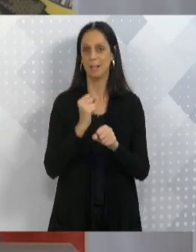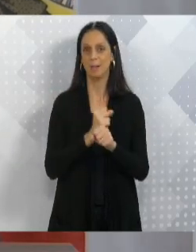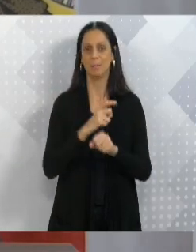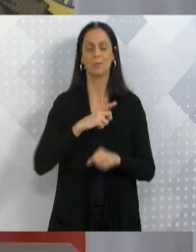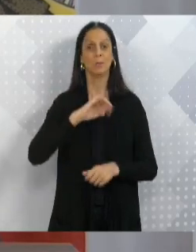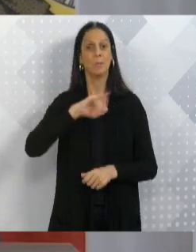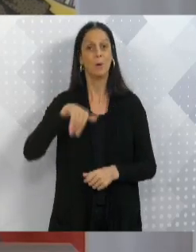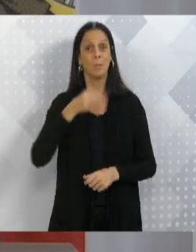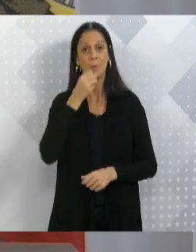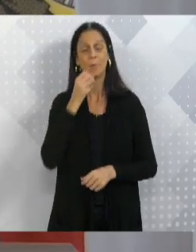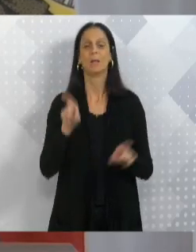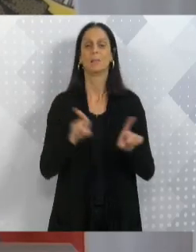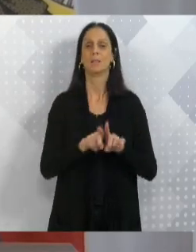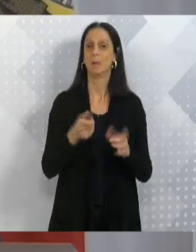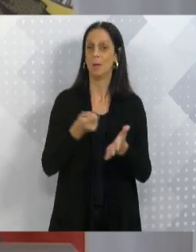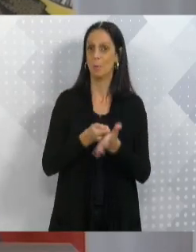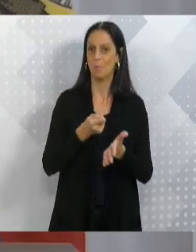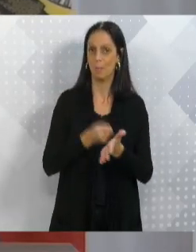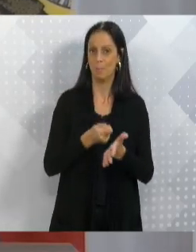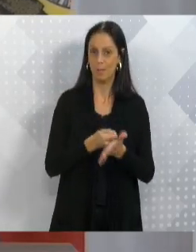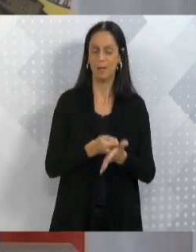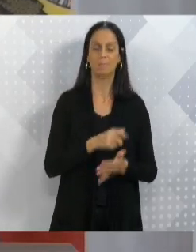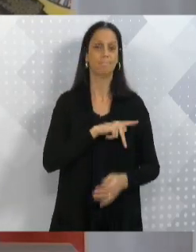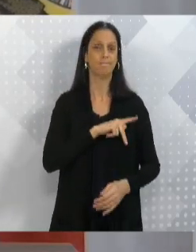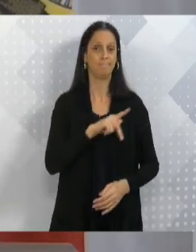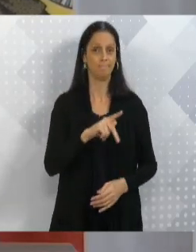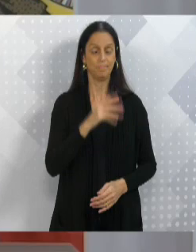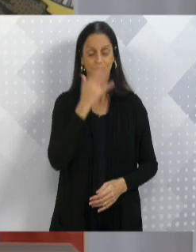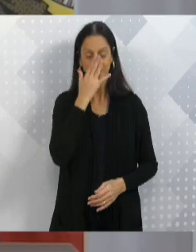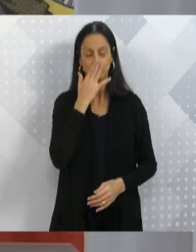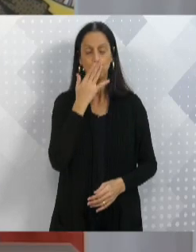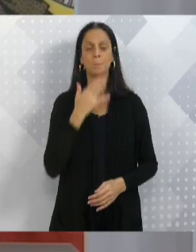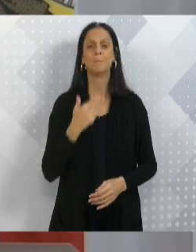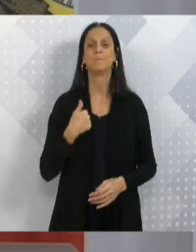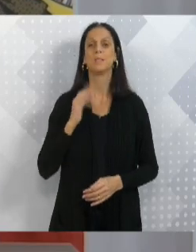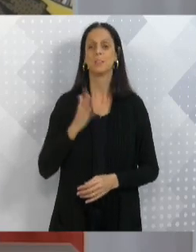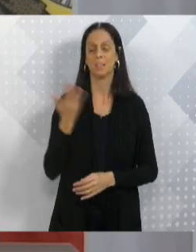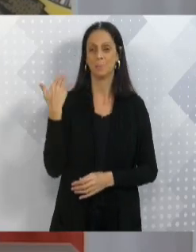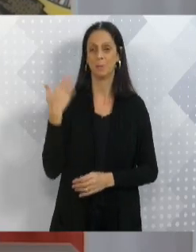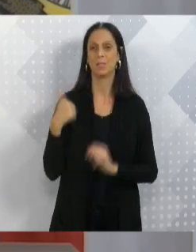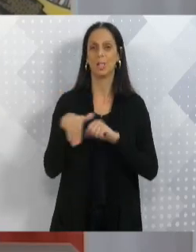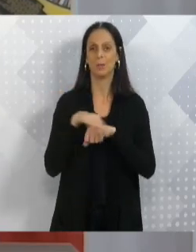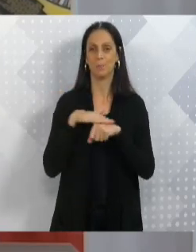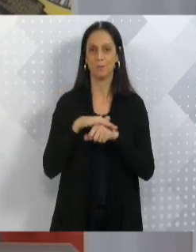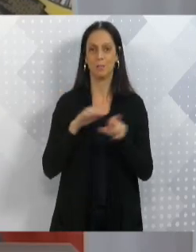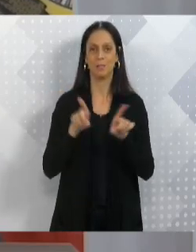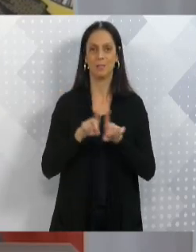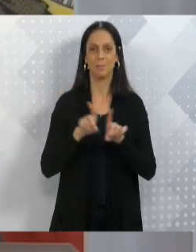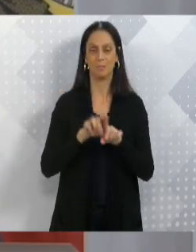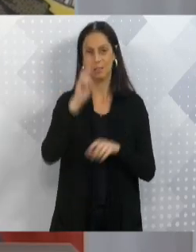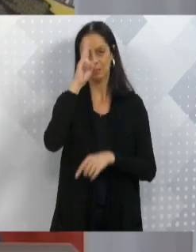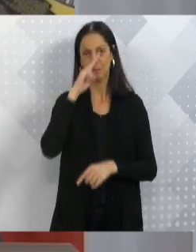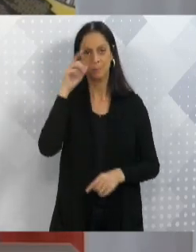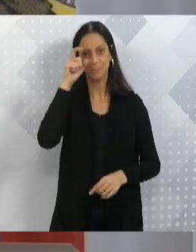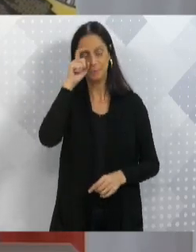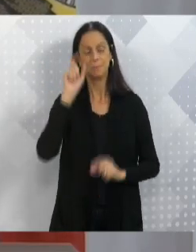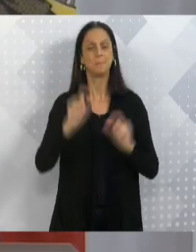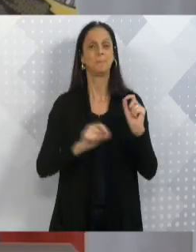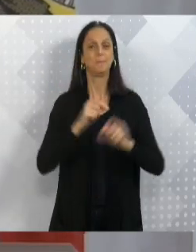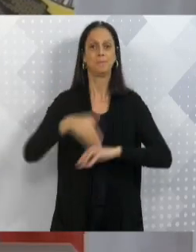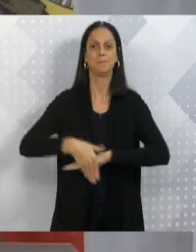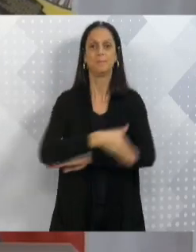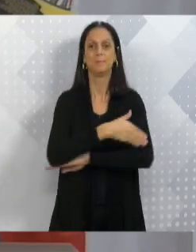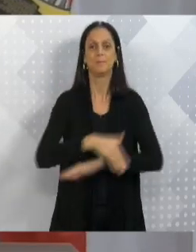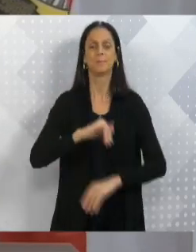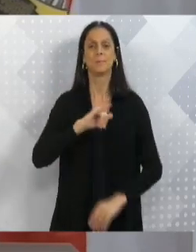de cobrar do prefeito, ou solicitar, juntamente com a prefeita Maria, que estavam no Lúcio Esteves, que é a rua José